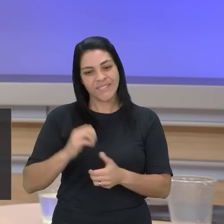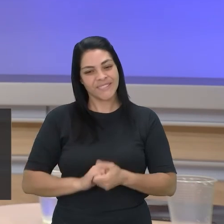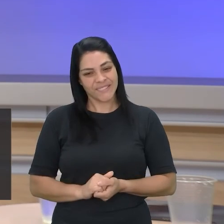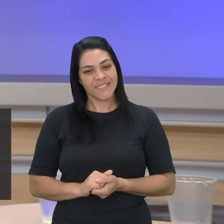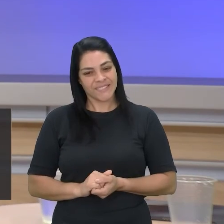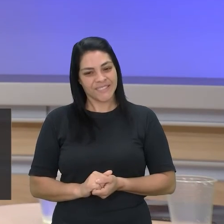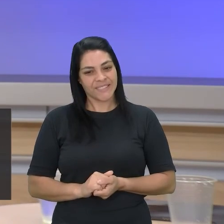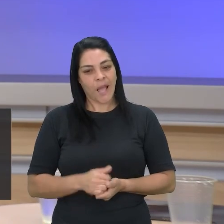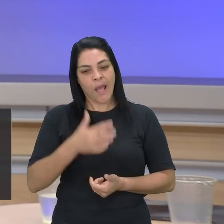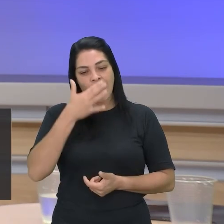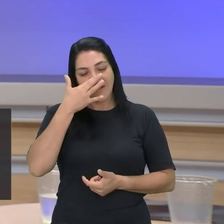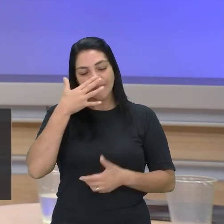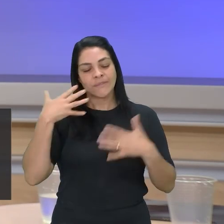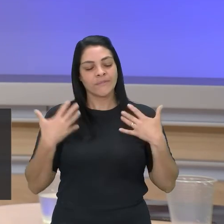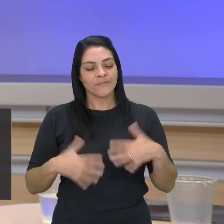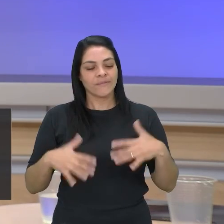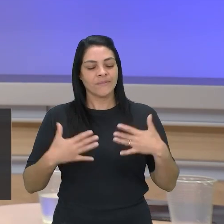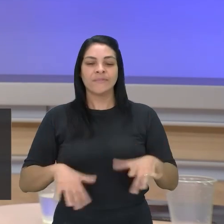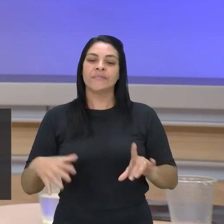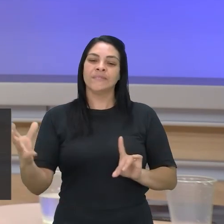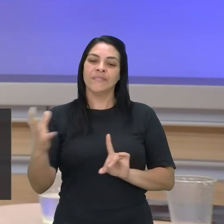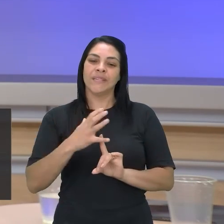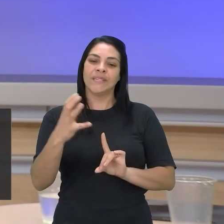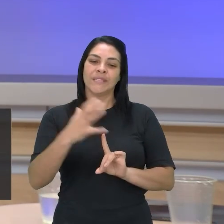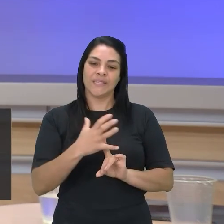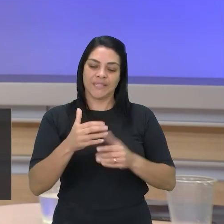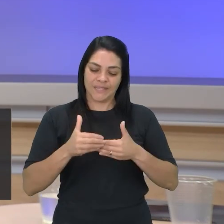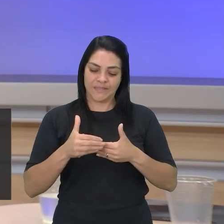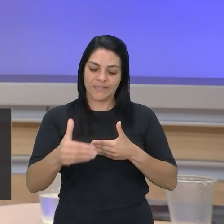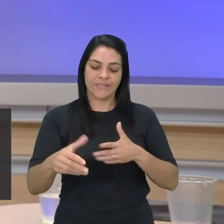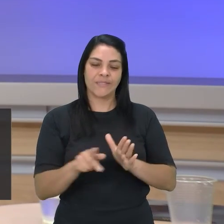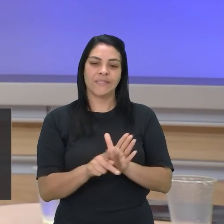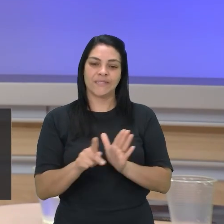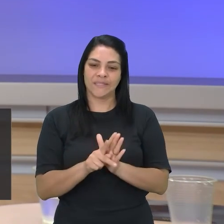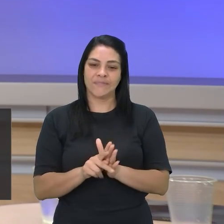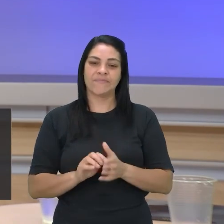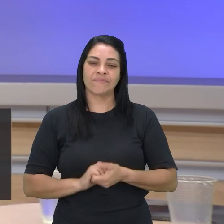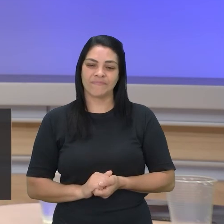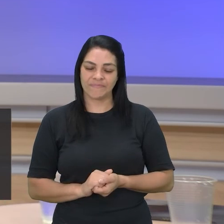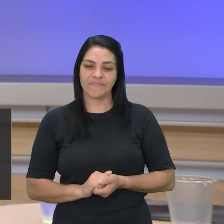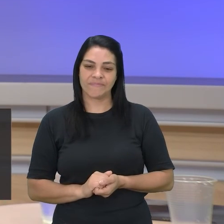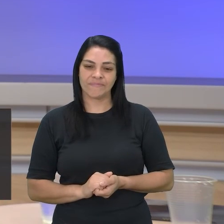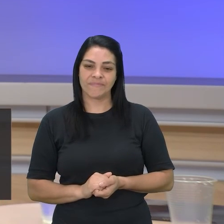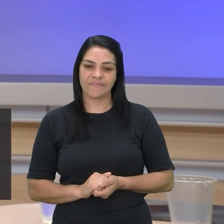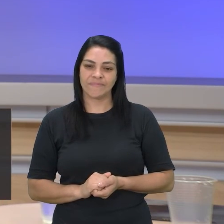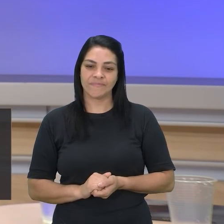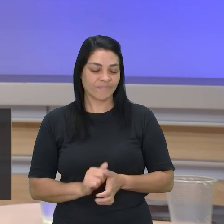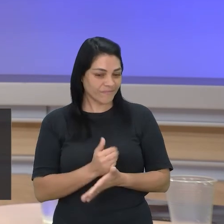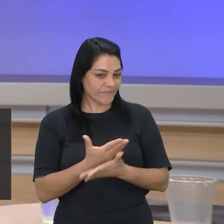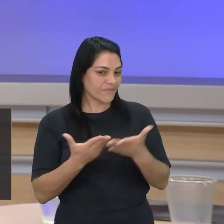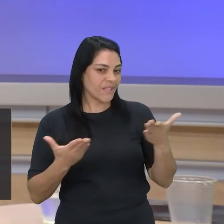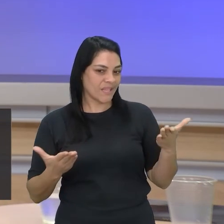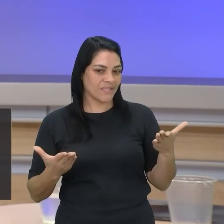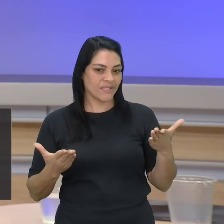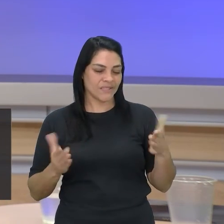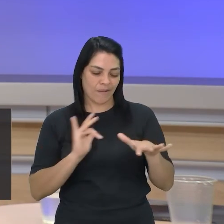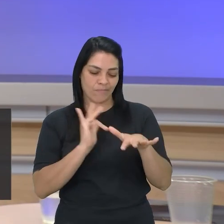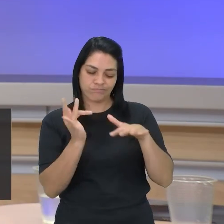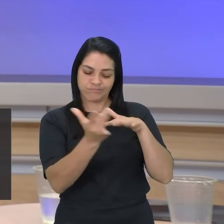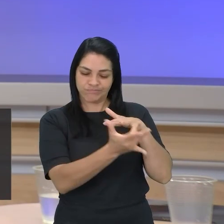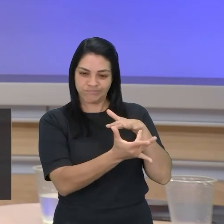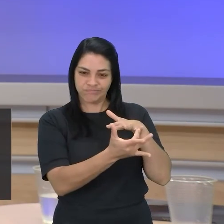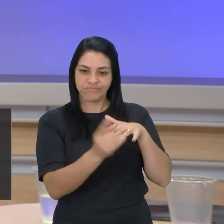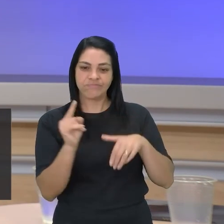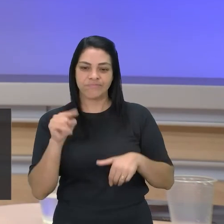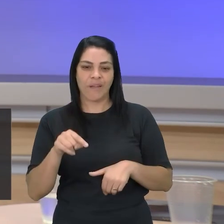sejam inspiradas, né, a partir dessa iniciativa. Para a gente estar na mídia tem muito